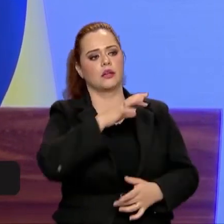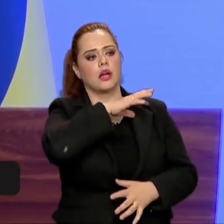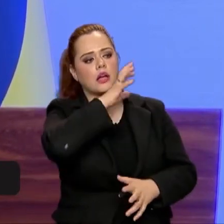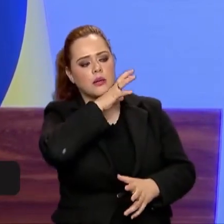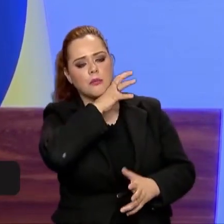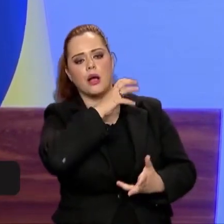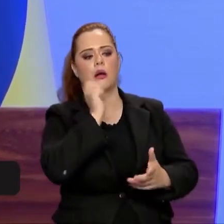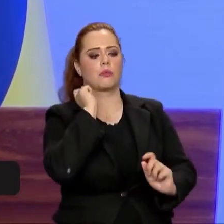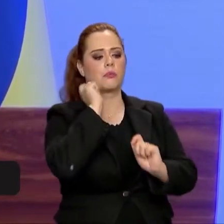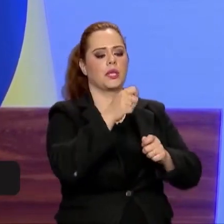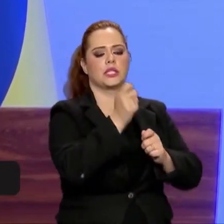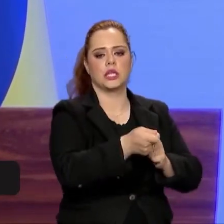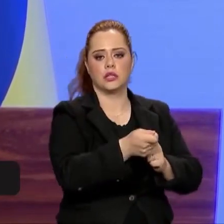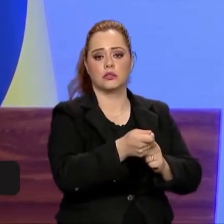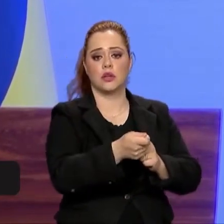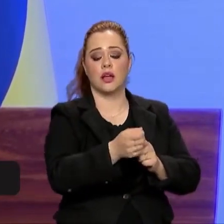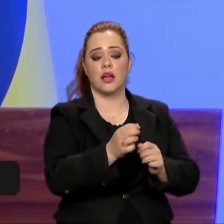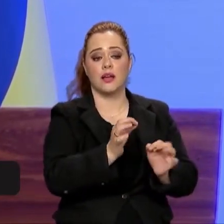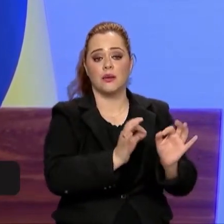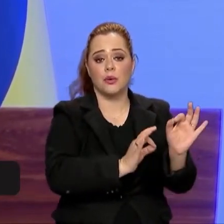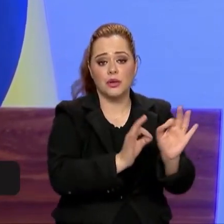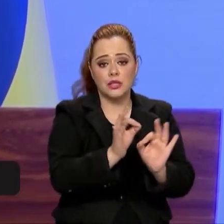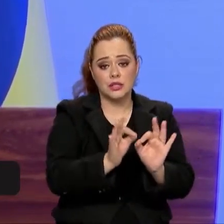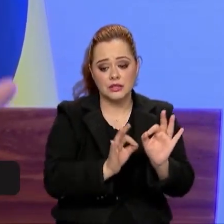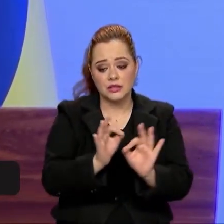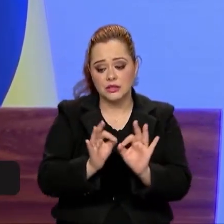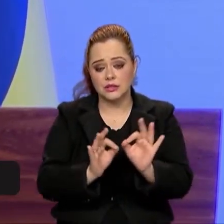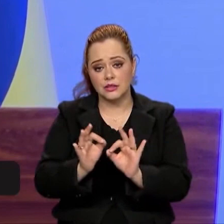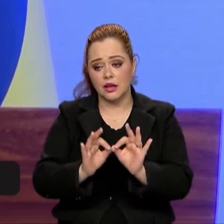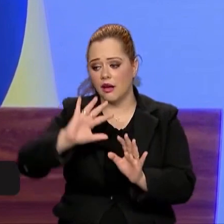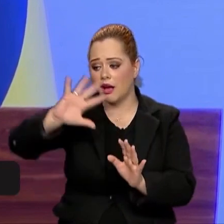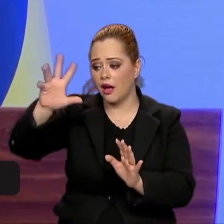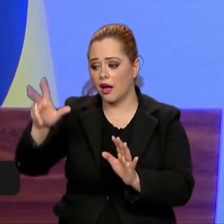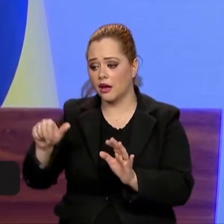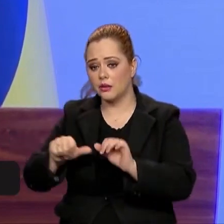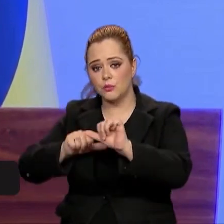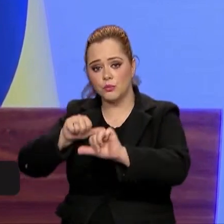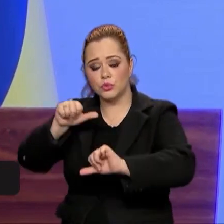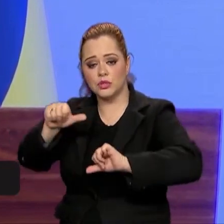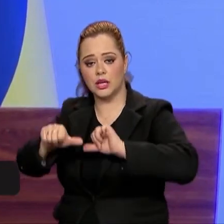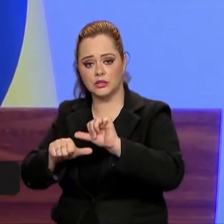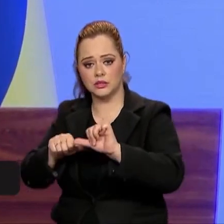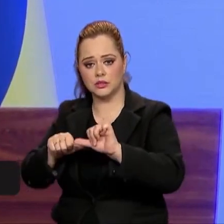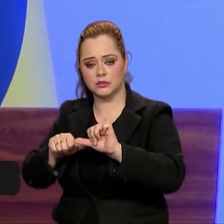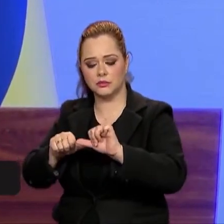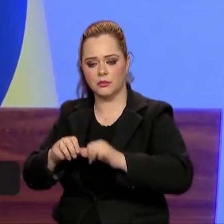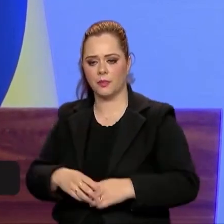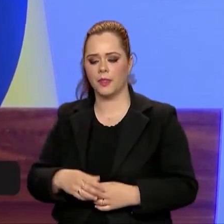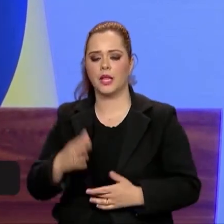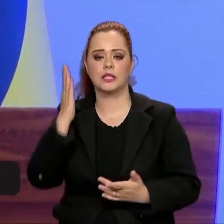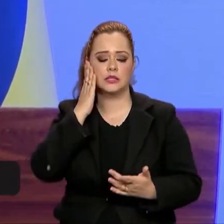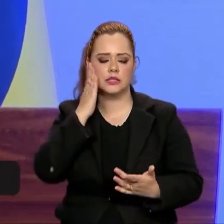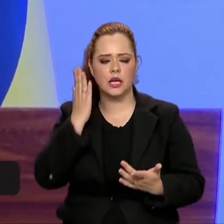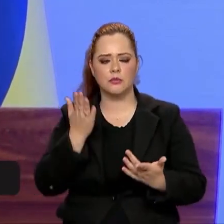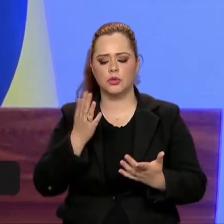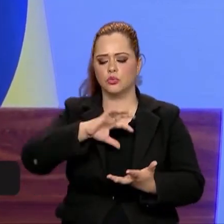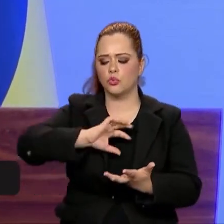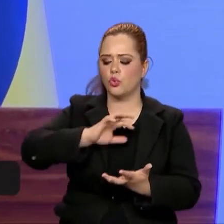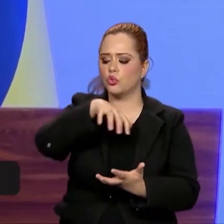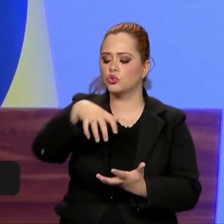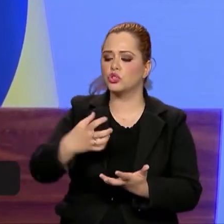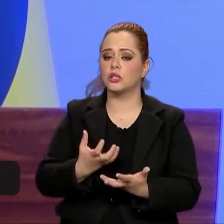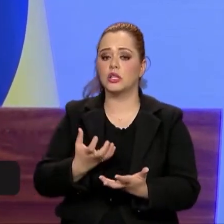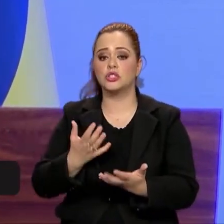pescado, para fazer com que a África se transformasse, sabe, num continente